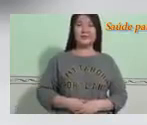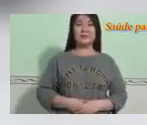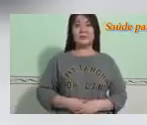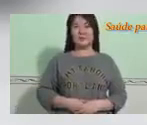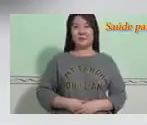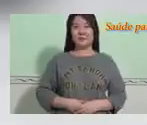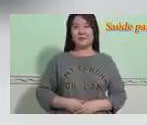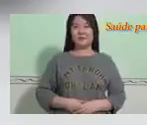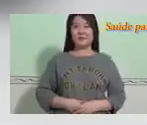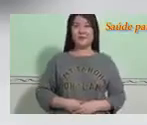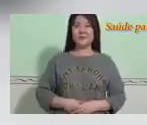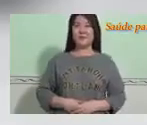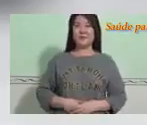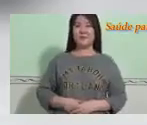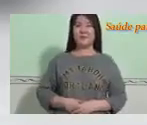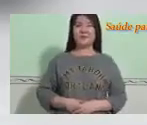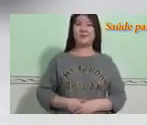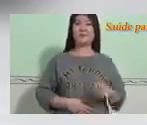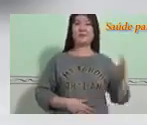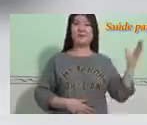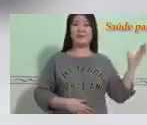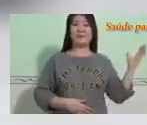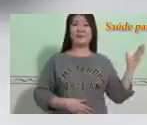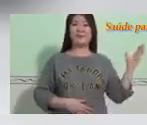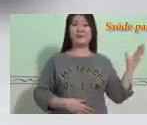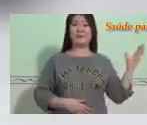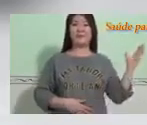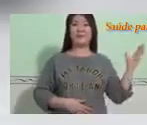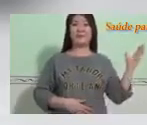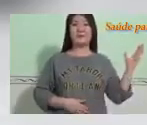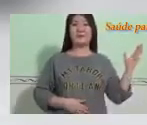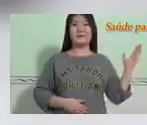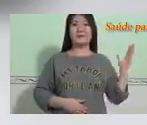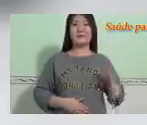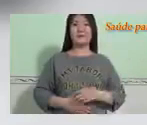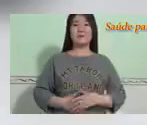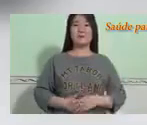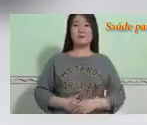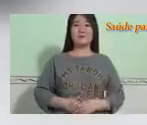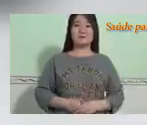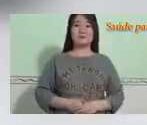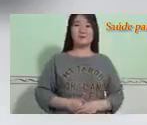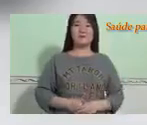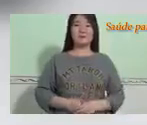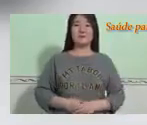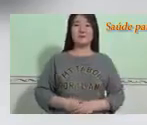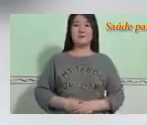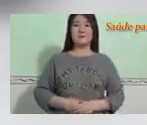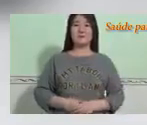dos casos, vírgula, já é possível detectar os anticorpos contra o treponema pallidum, vírgula, agente causador